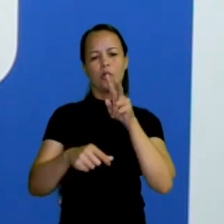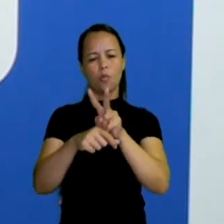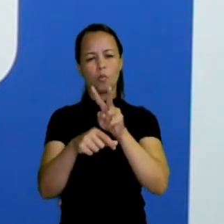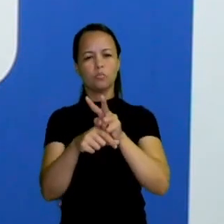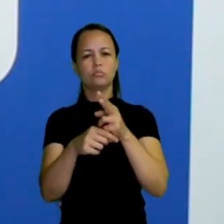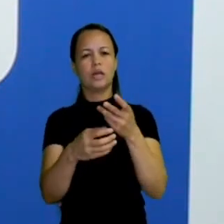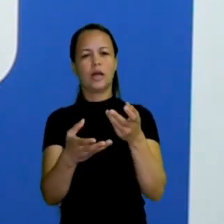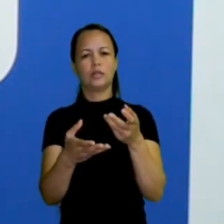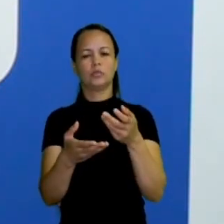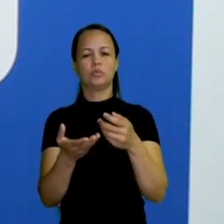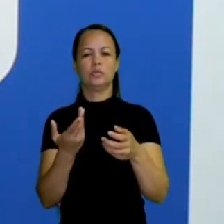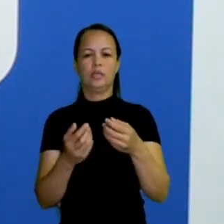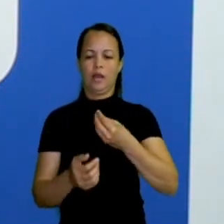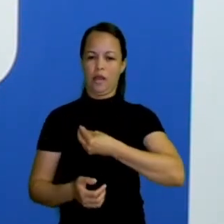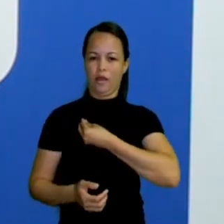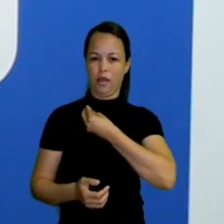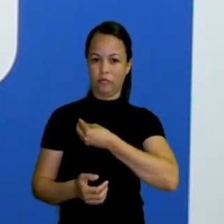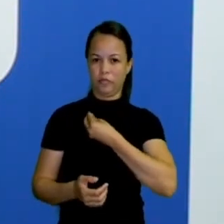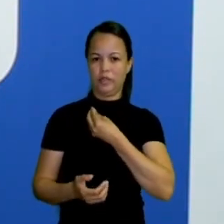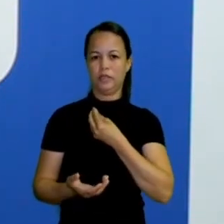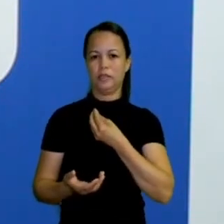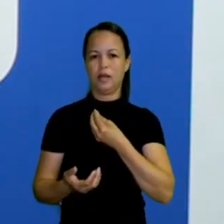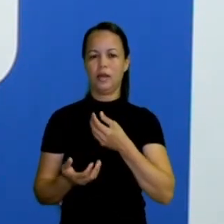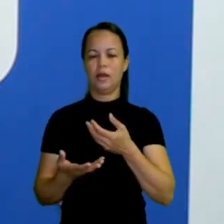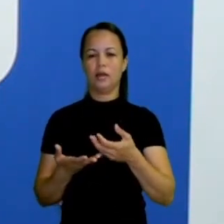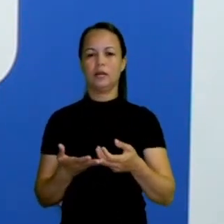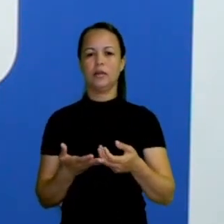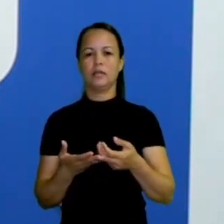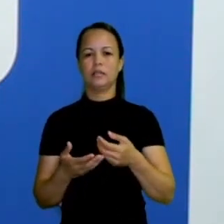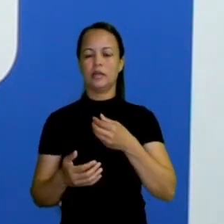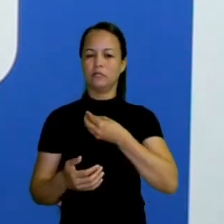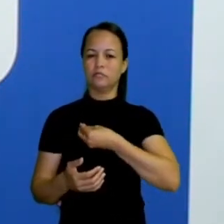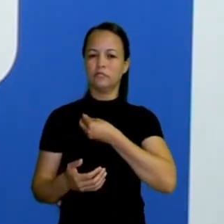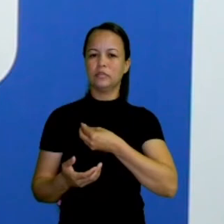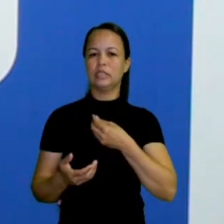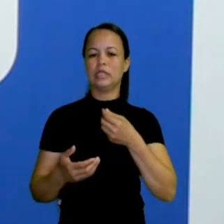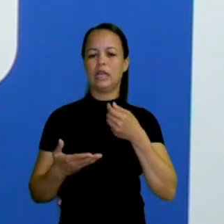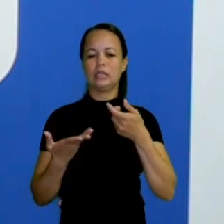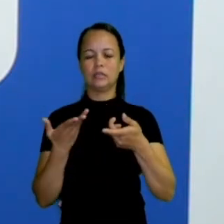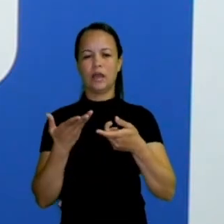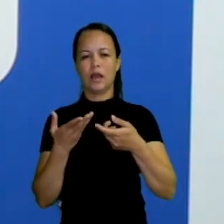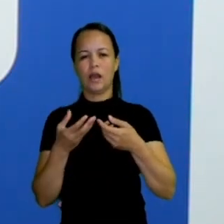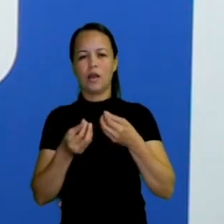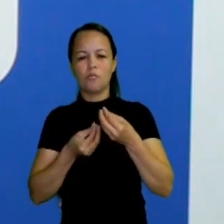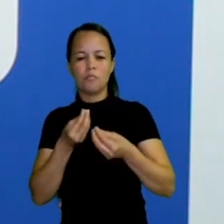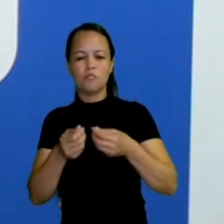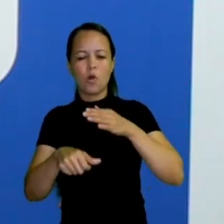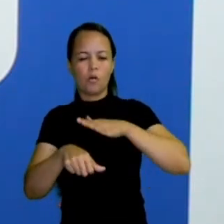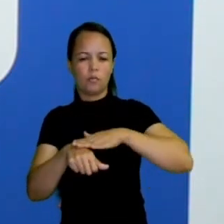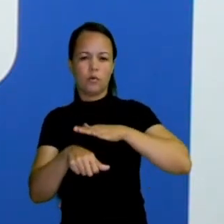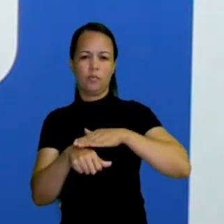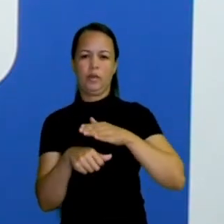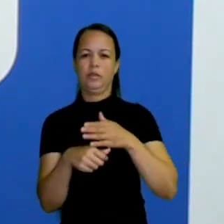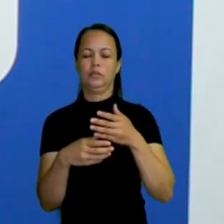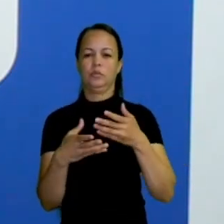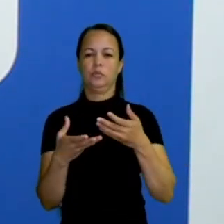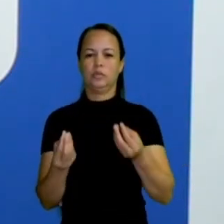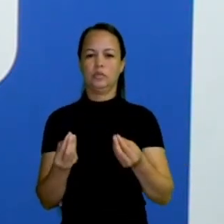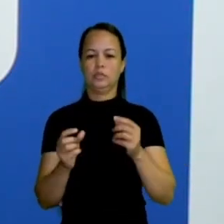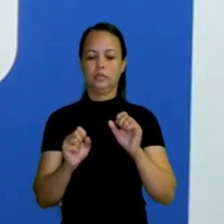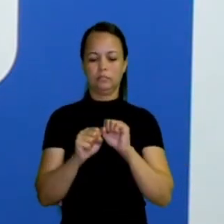precaução, porque a vida ela está além de qualquer situação e de qualquer momento ou circunstância